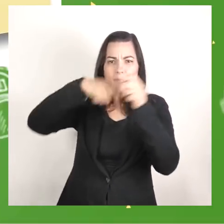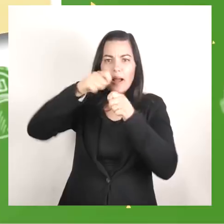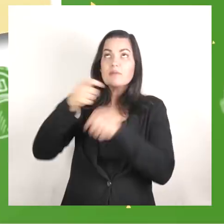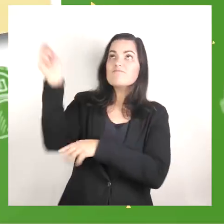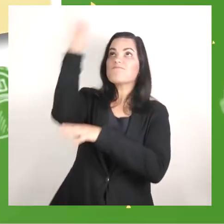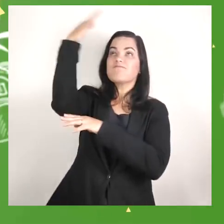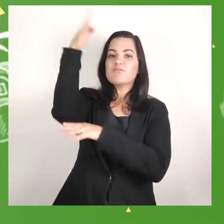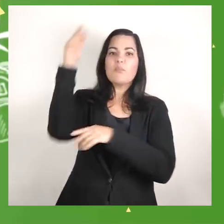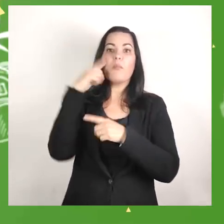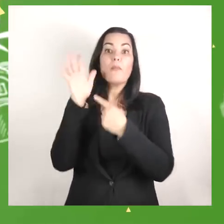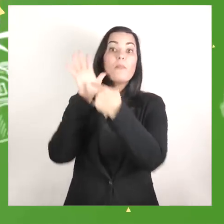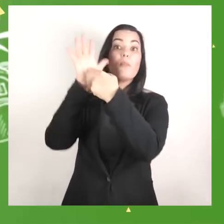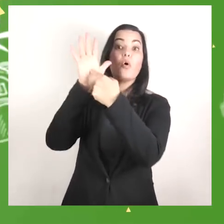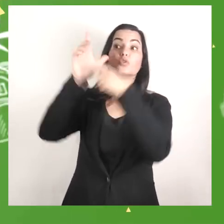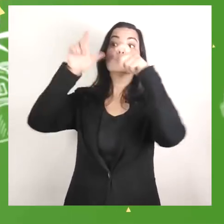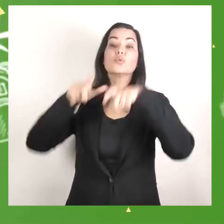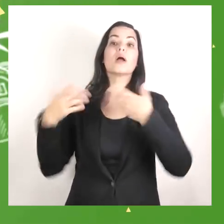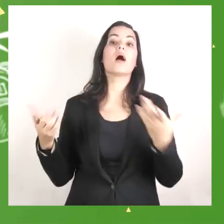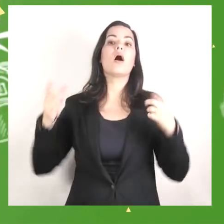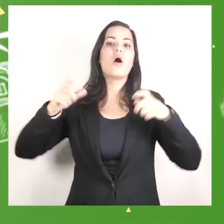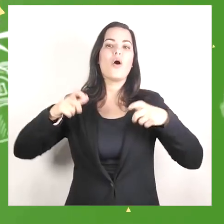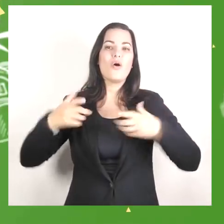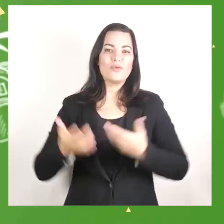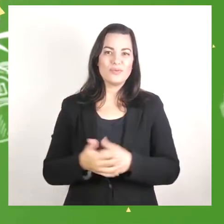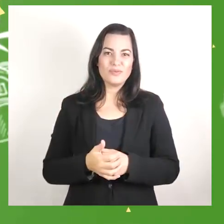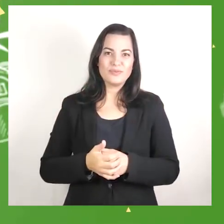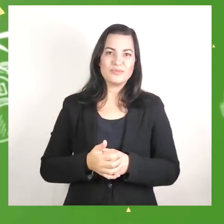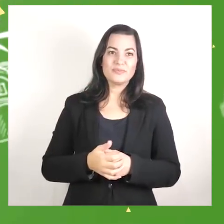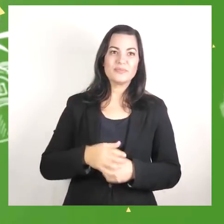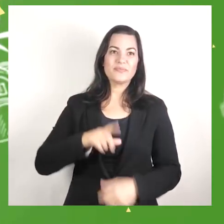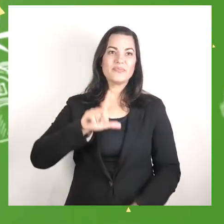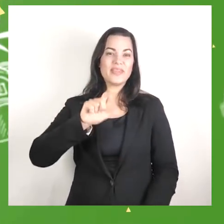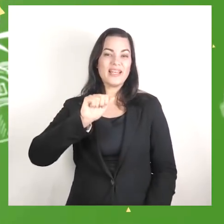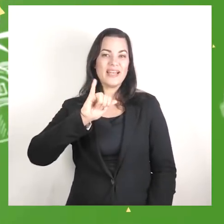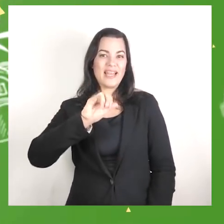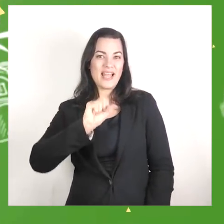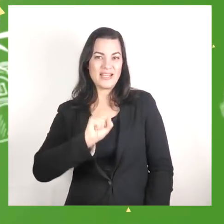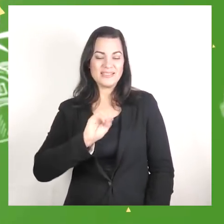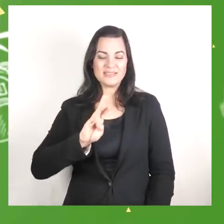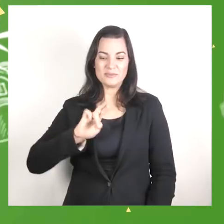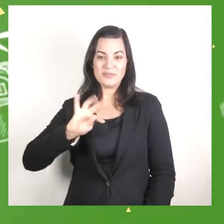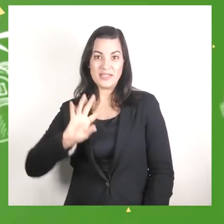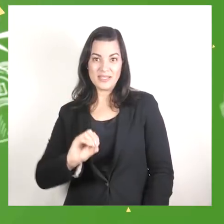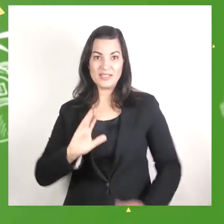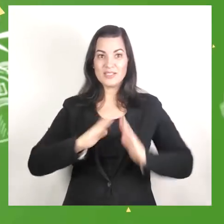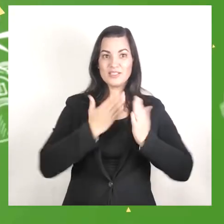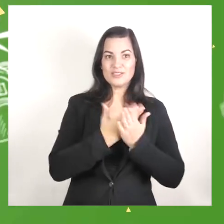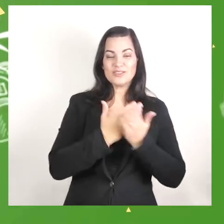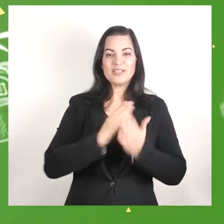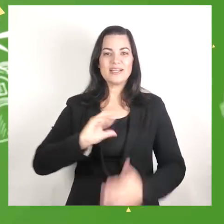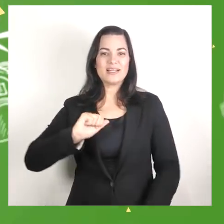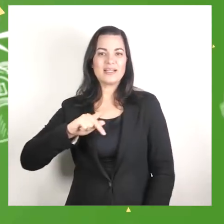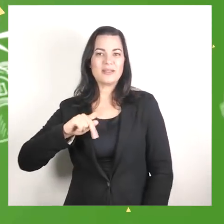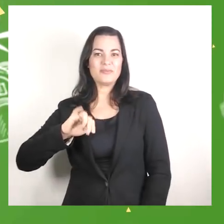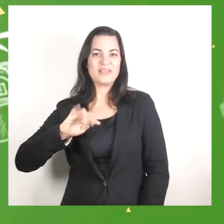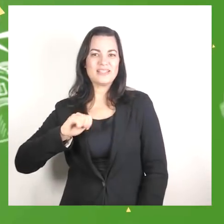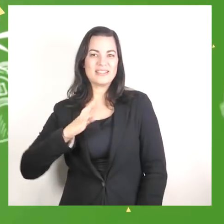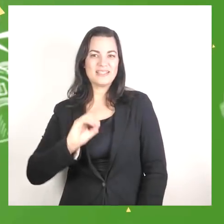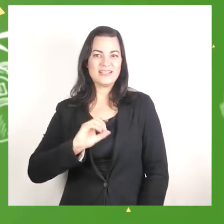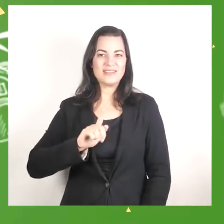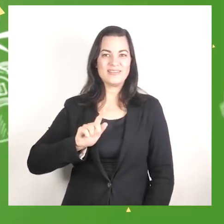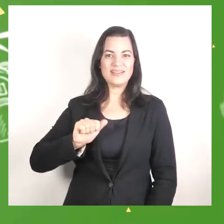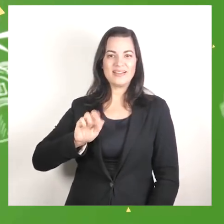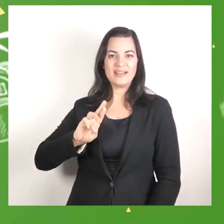direção. A Laís Brito, da Escola Capitão Gabriel, disse que antes de irmos